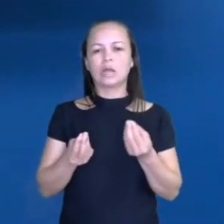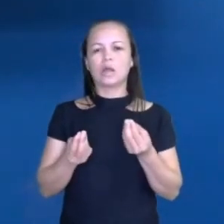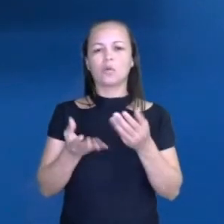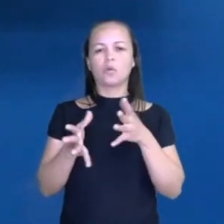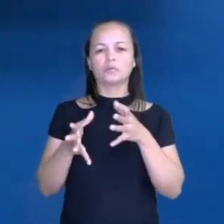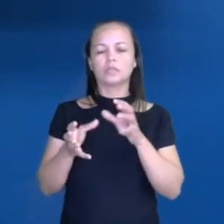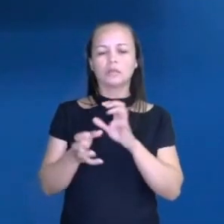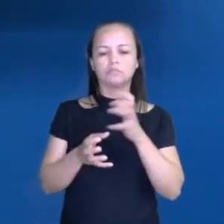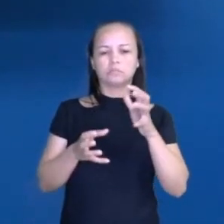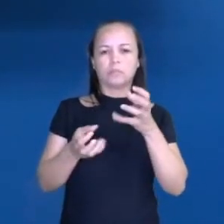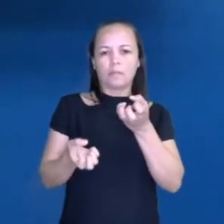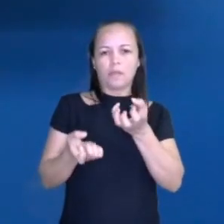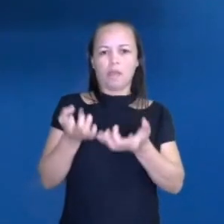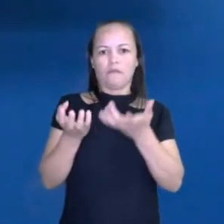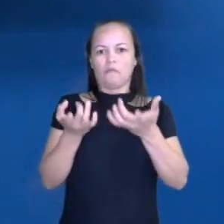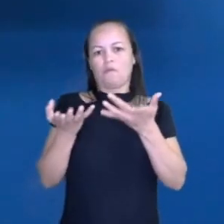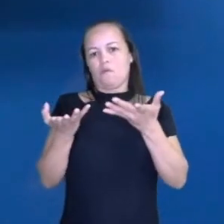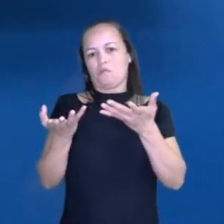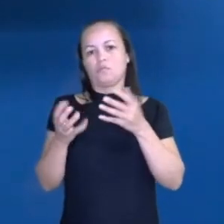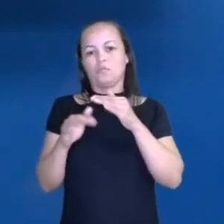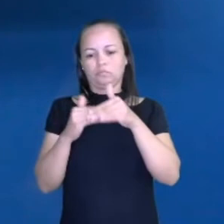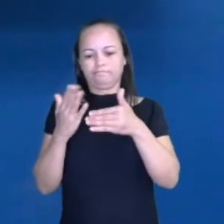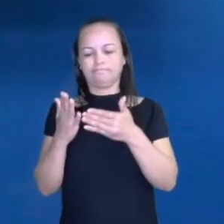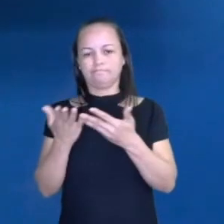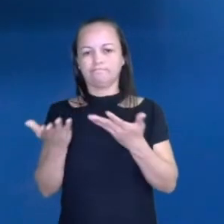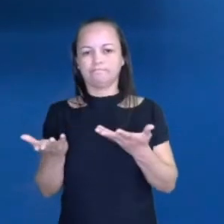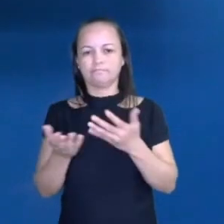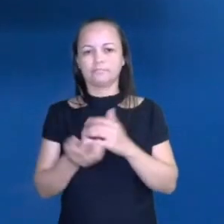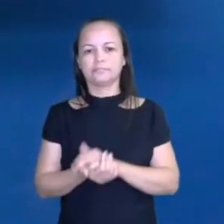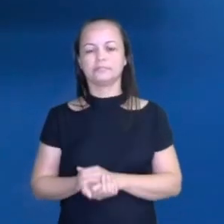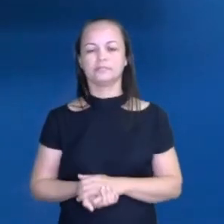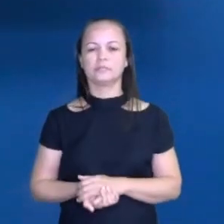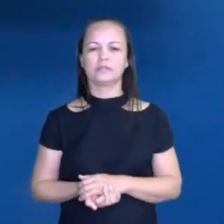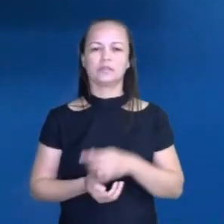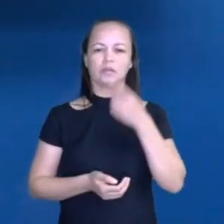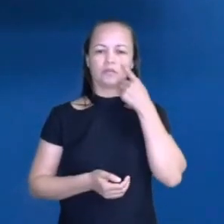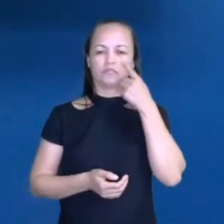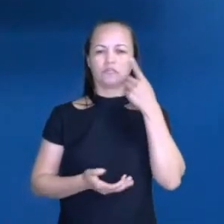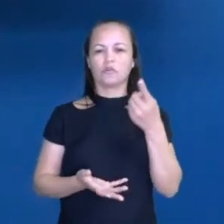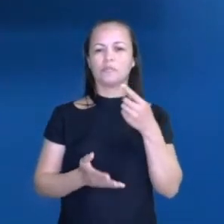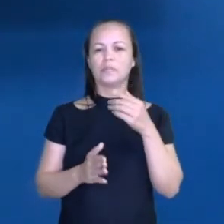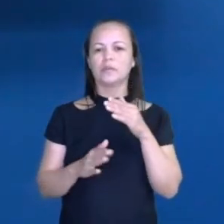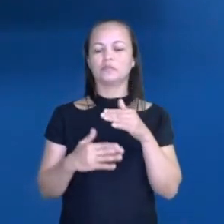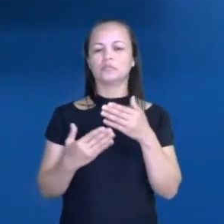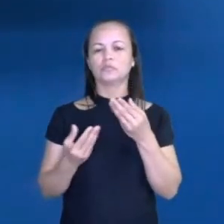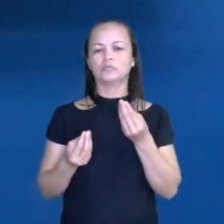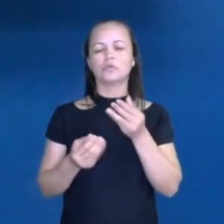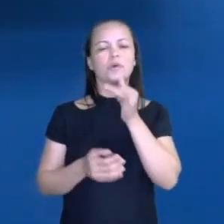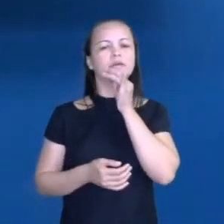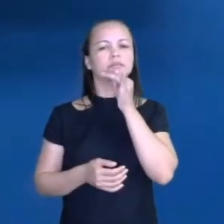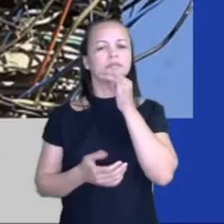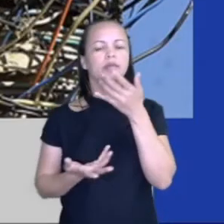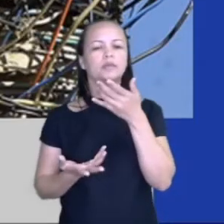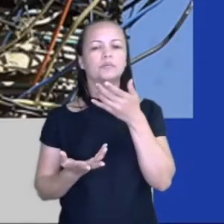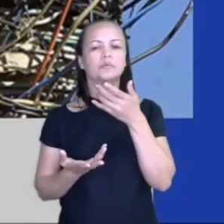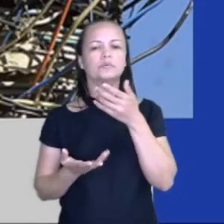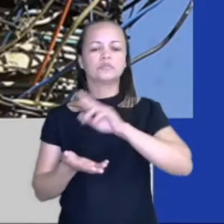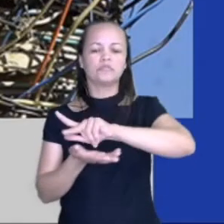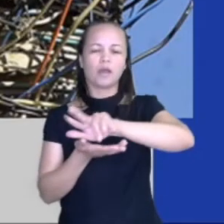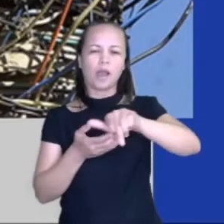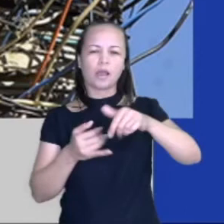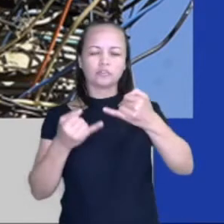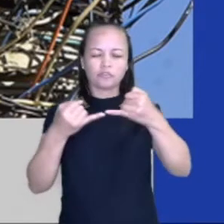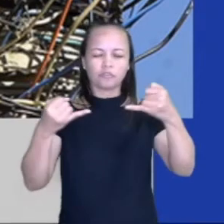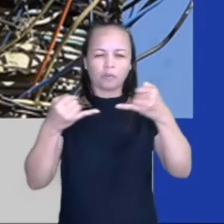ocasionar um circuito elétrico Então vamos ver o que há dez Cola que até um exemplo aí de vários